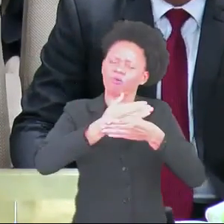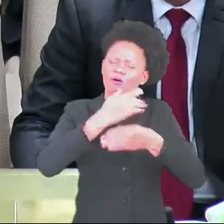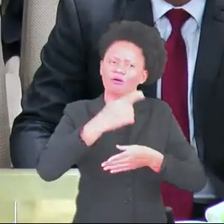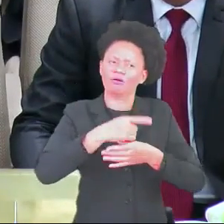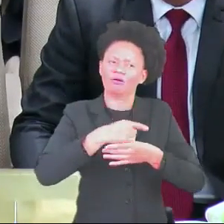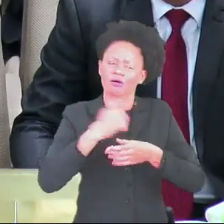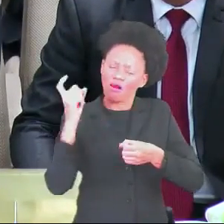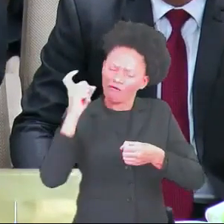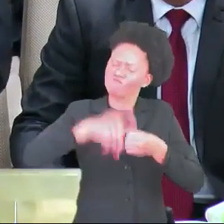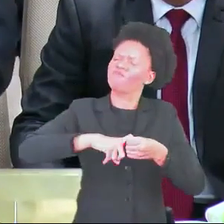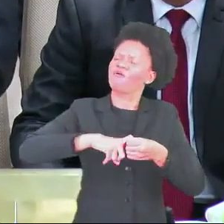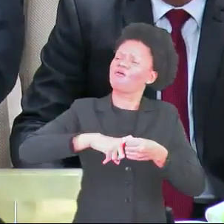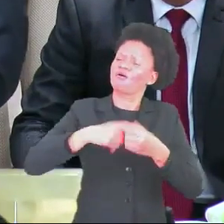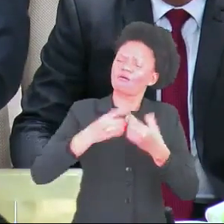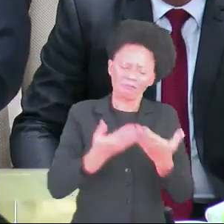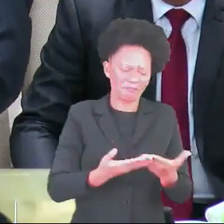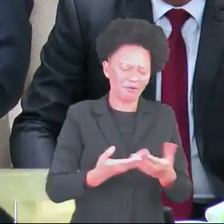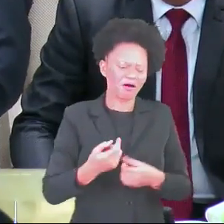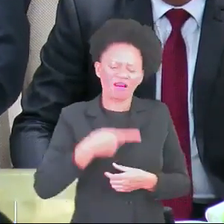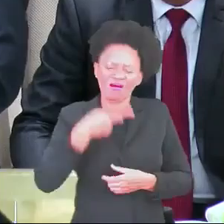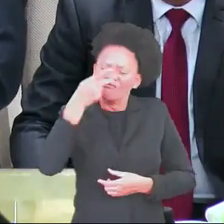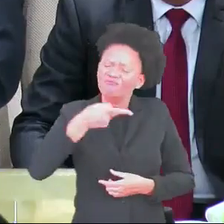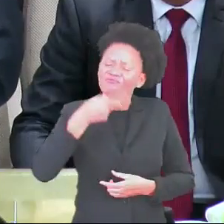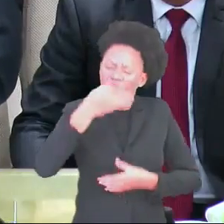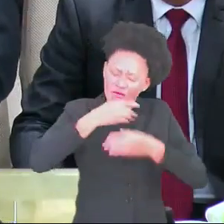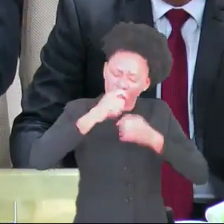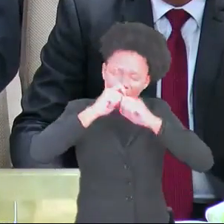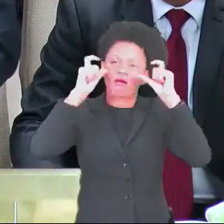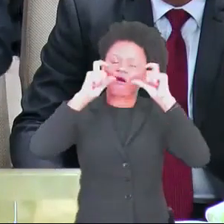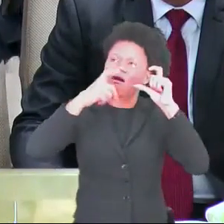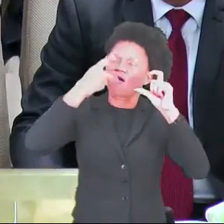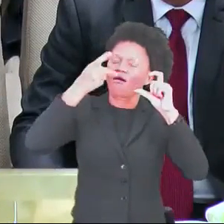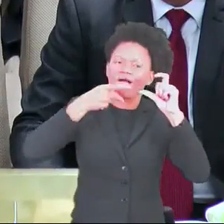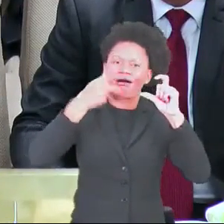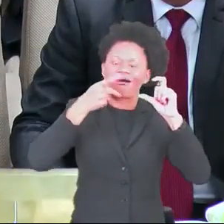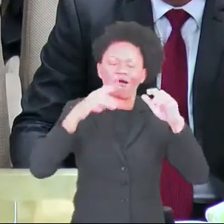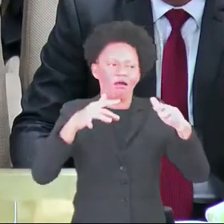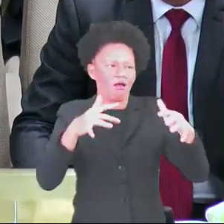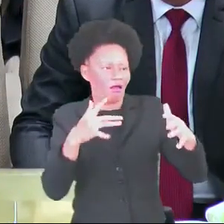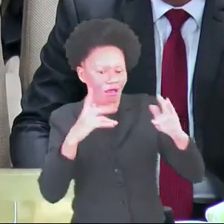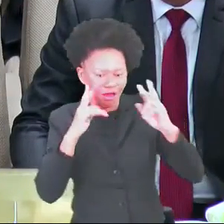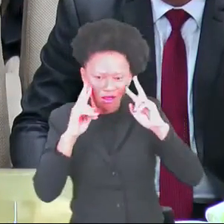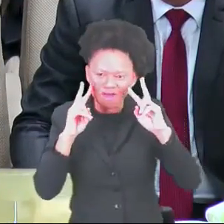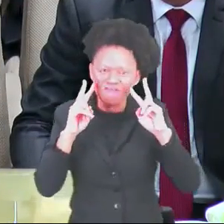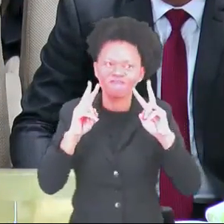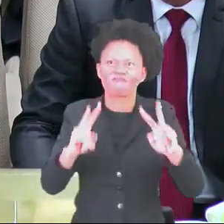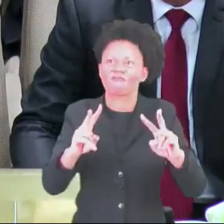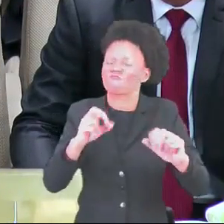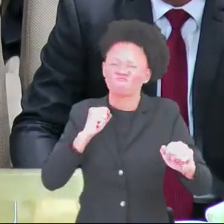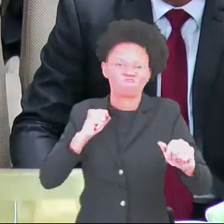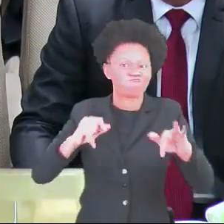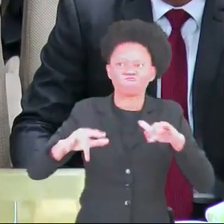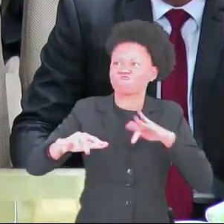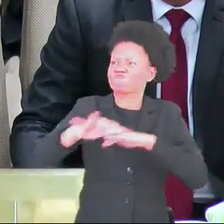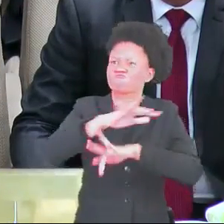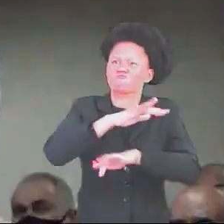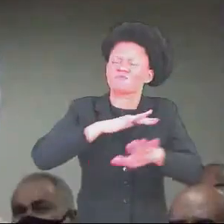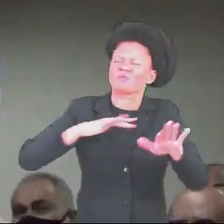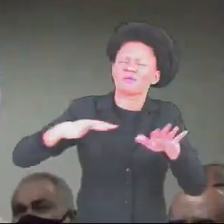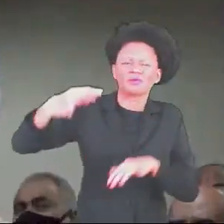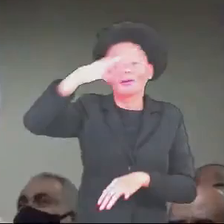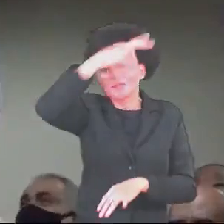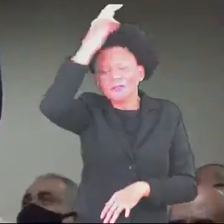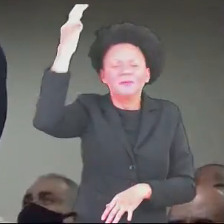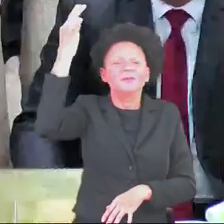ela volte. Permita que ela fale. Permita que ela presencie a ação do teu